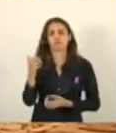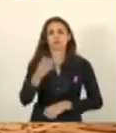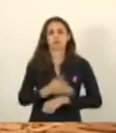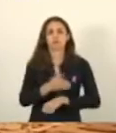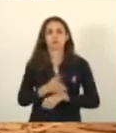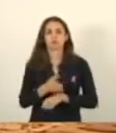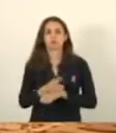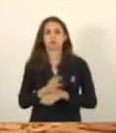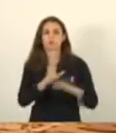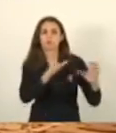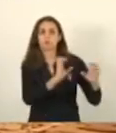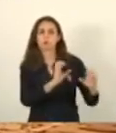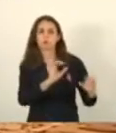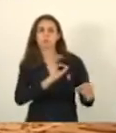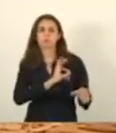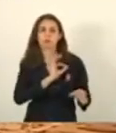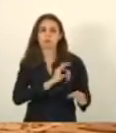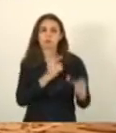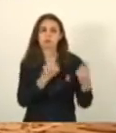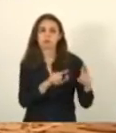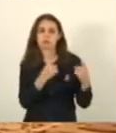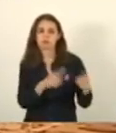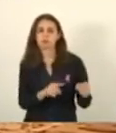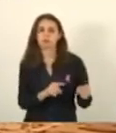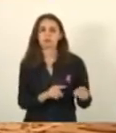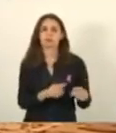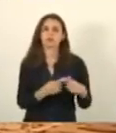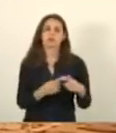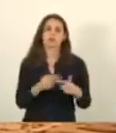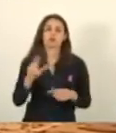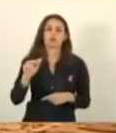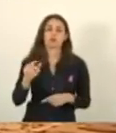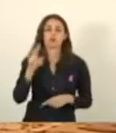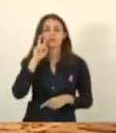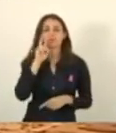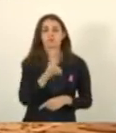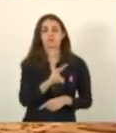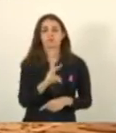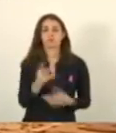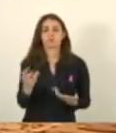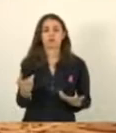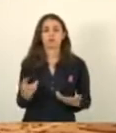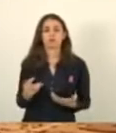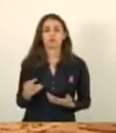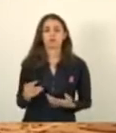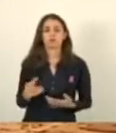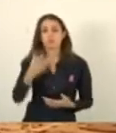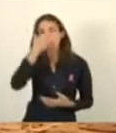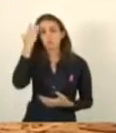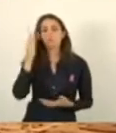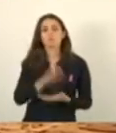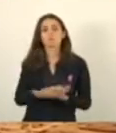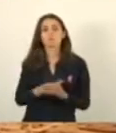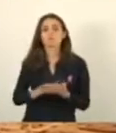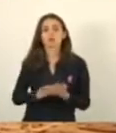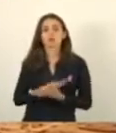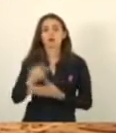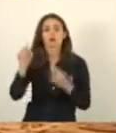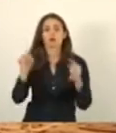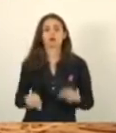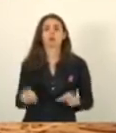momento arruma uma briga com a polícia, que critica a polícia, nunca vi, volto a repetir, ninguém aqui nessa casa ou